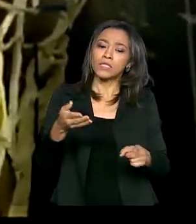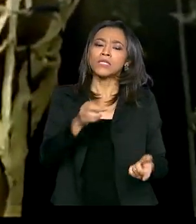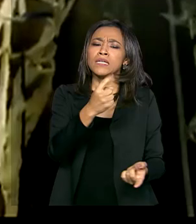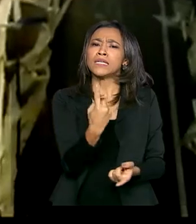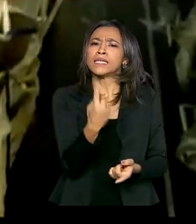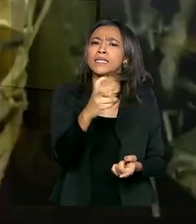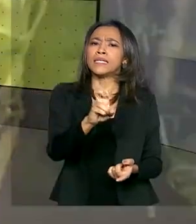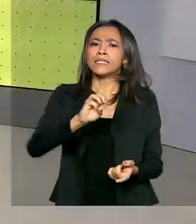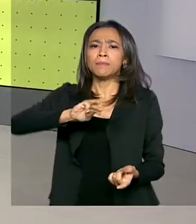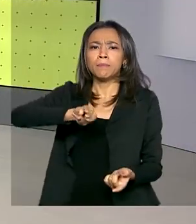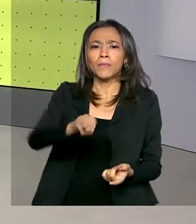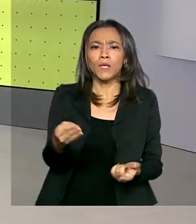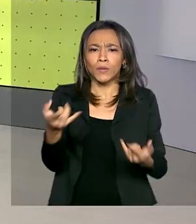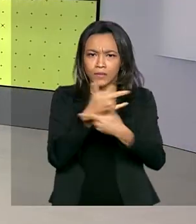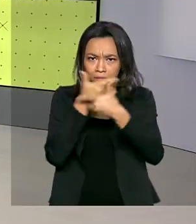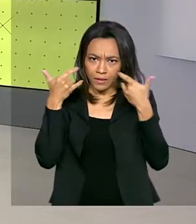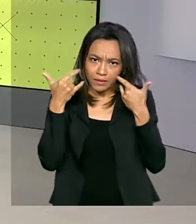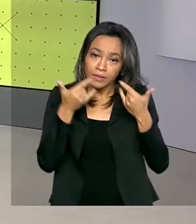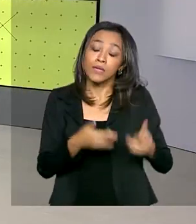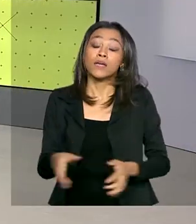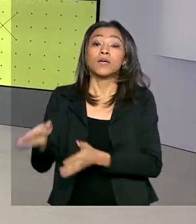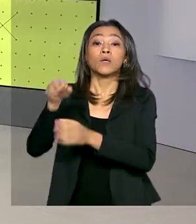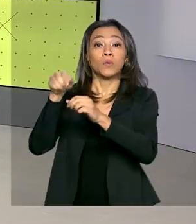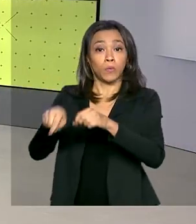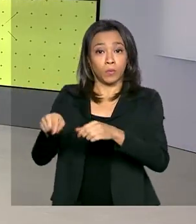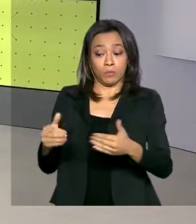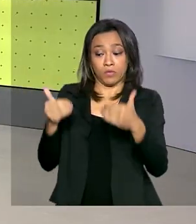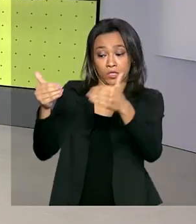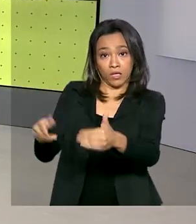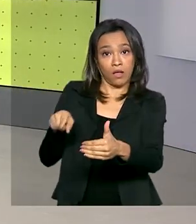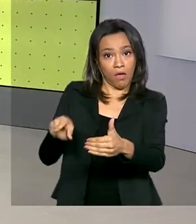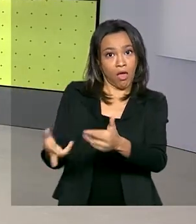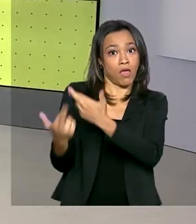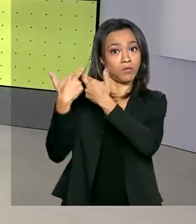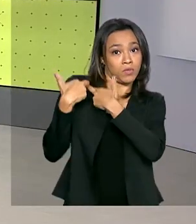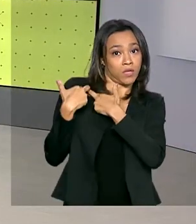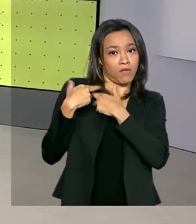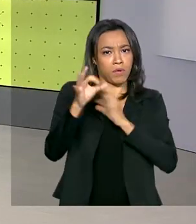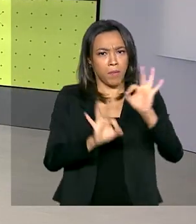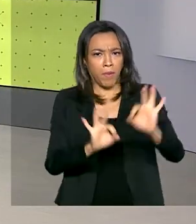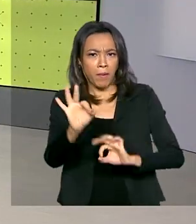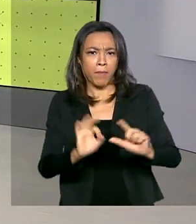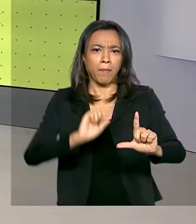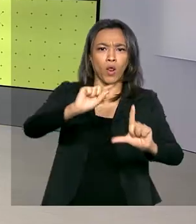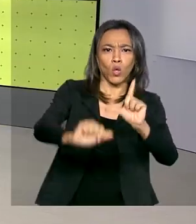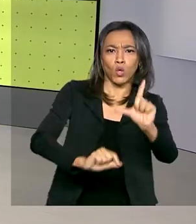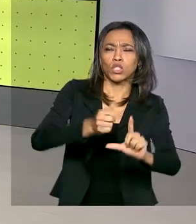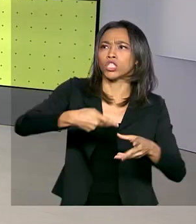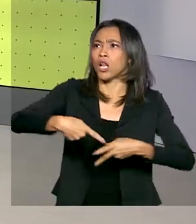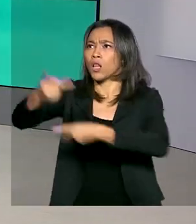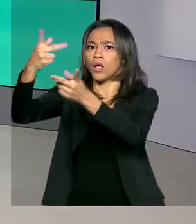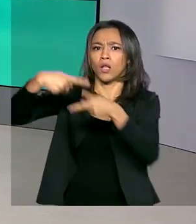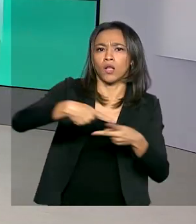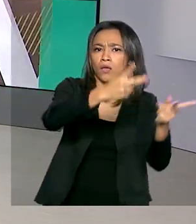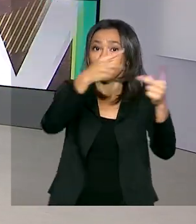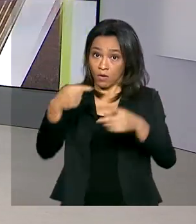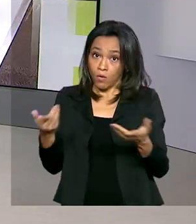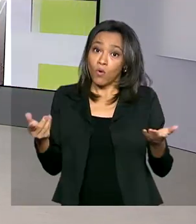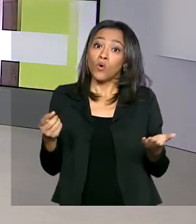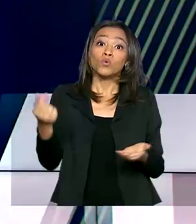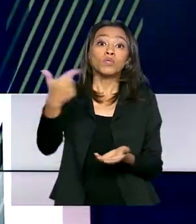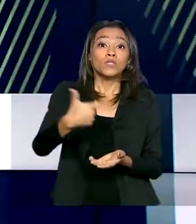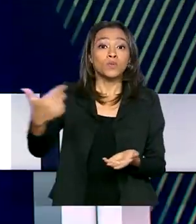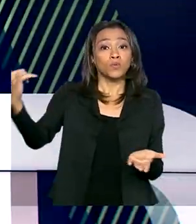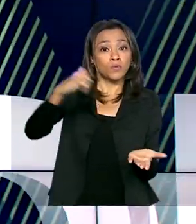de máscaras. O Ministério da Infraestrutura é o responsável pela logística. O segundo voo deve chegar a Guarulhos ainda hoje.